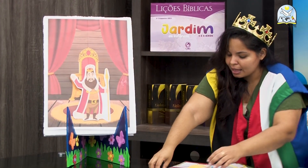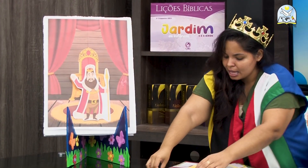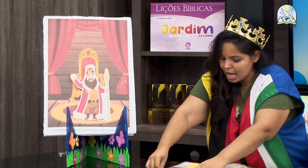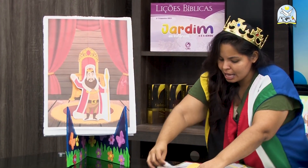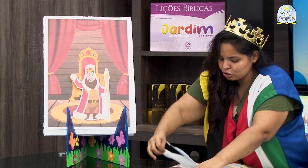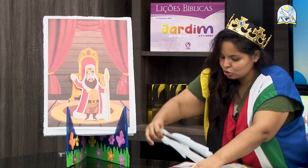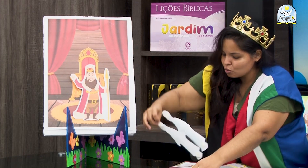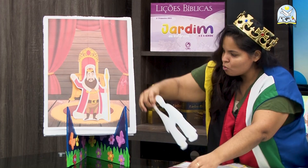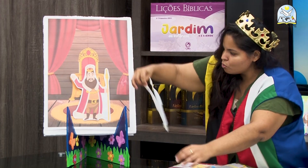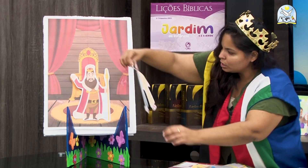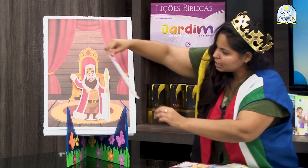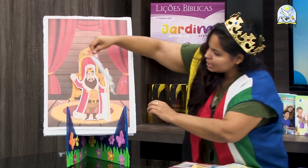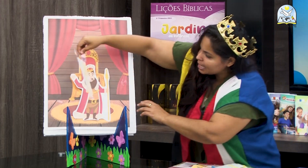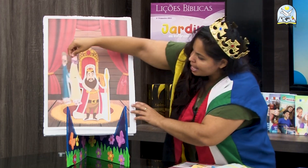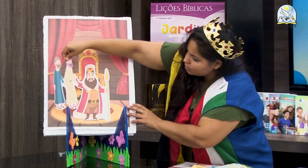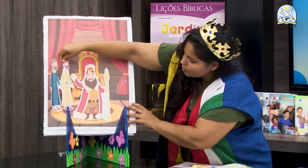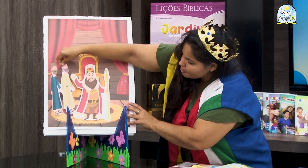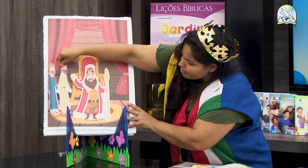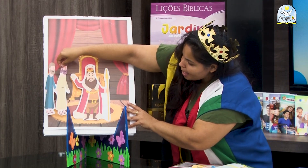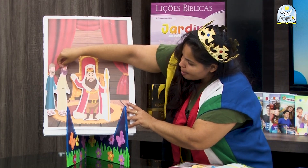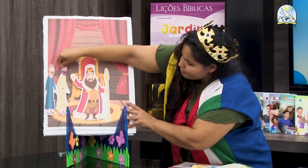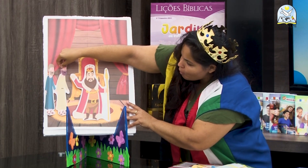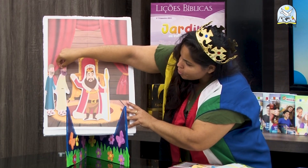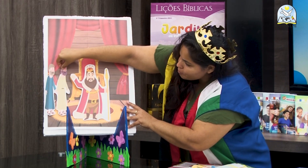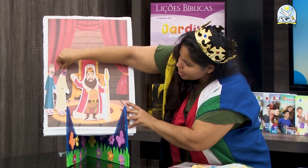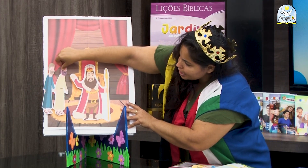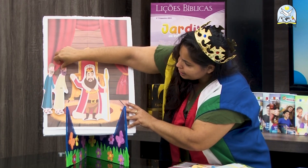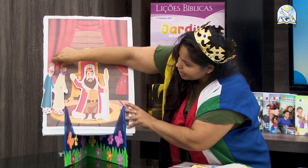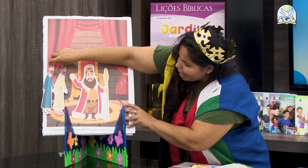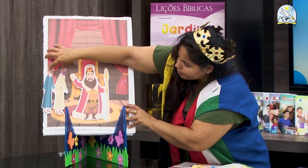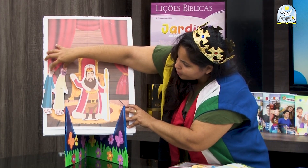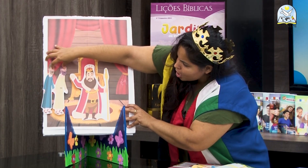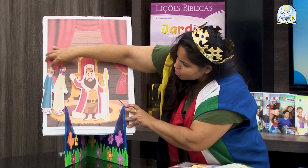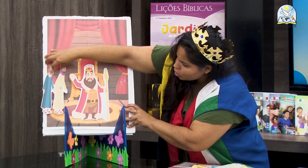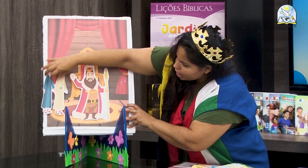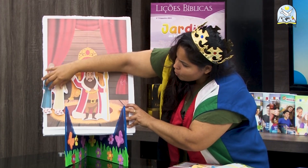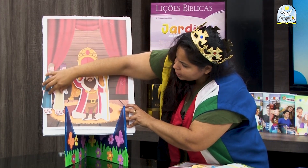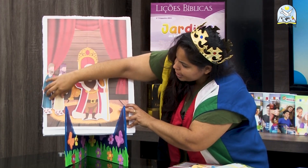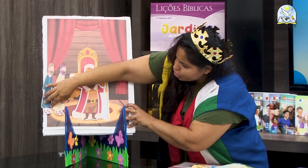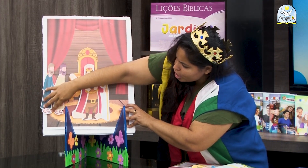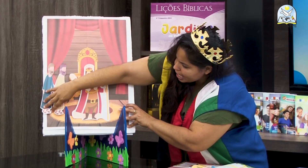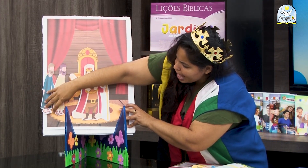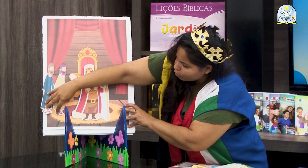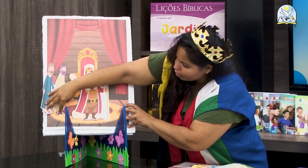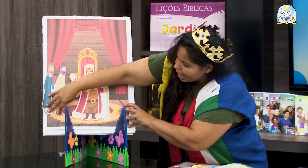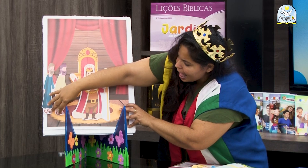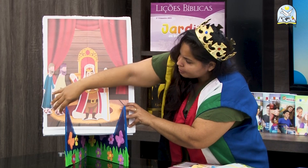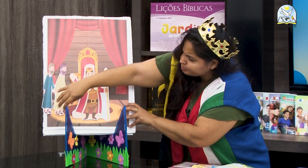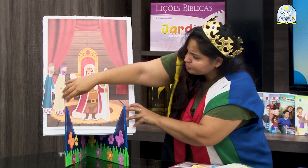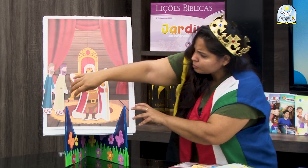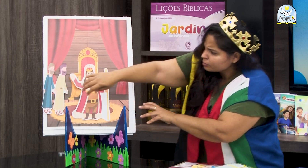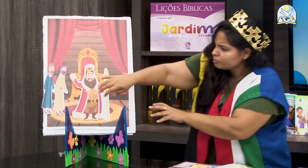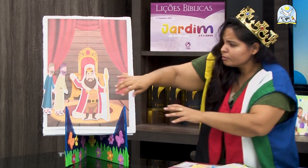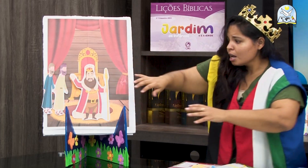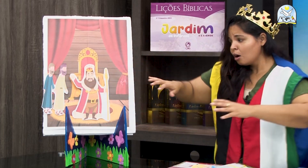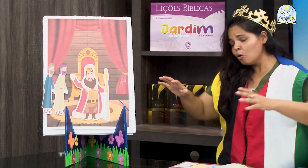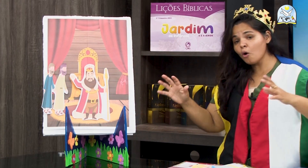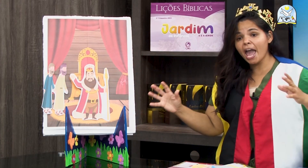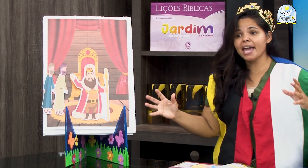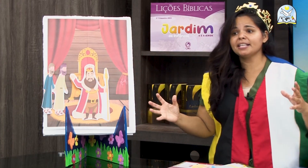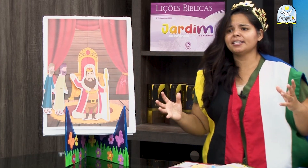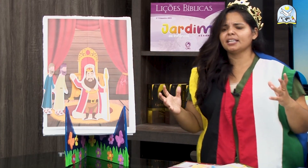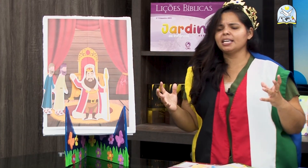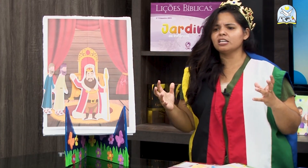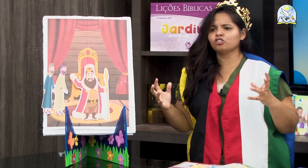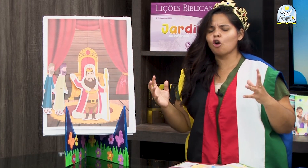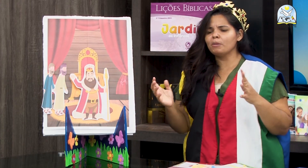ajuda. Ajuda, tá certo? Apoio militar. Só que quando eles chegaram lá, o